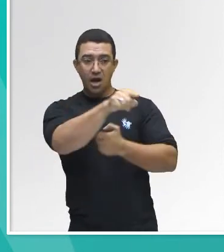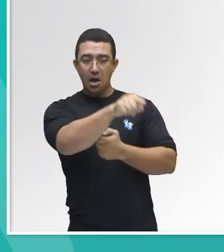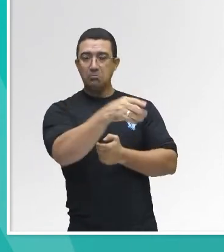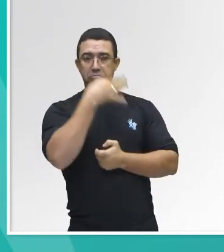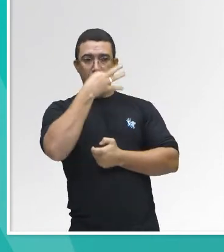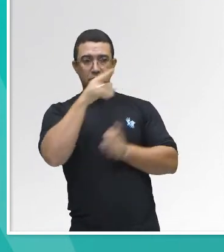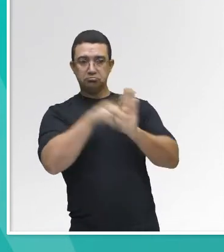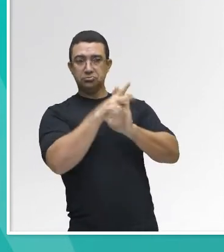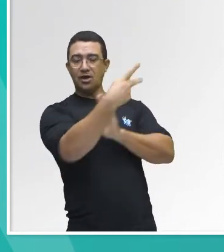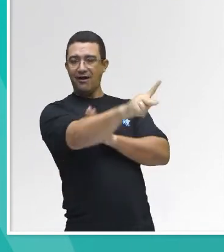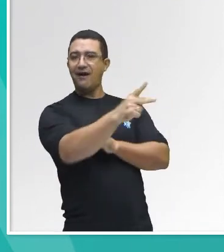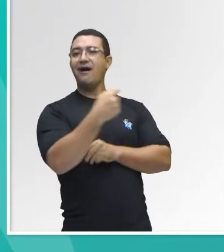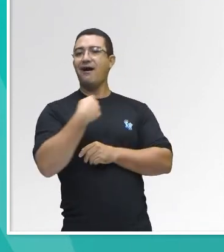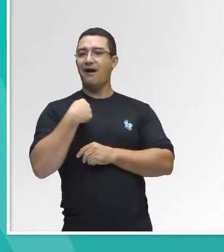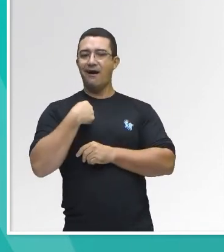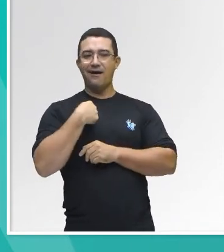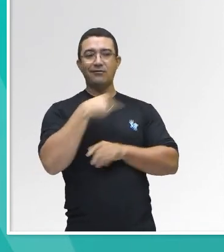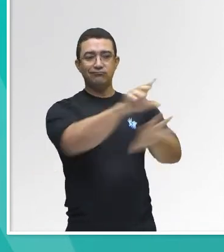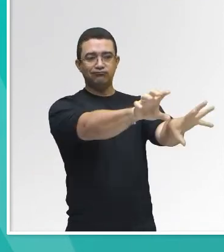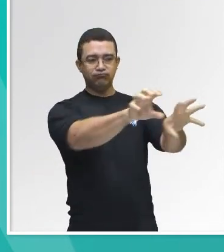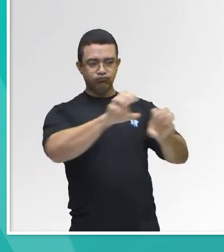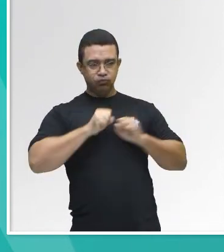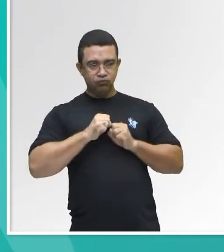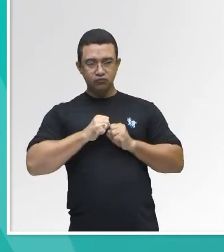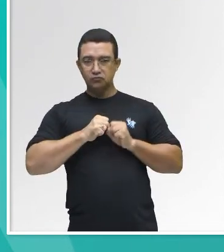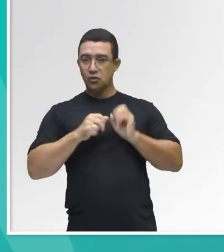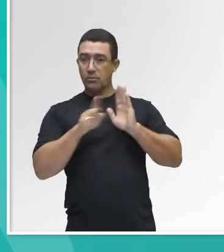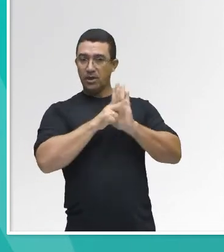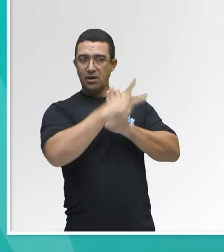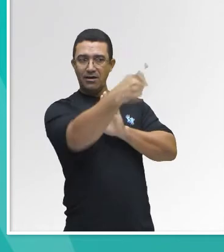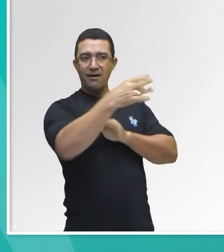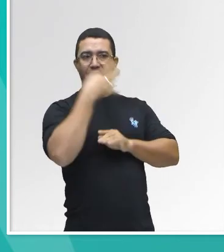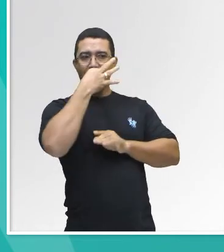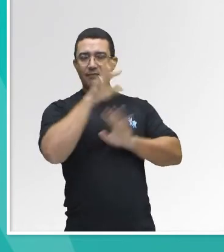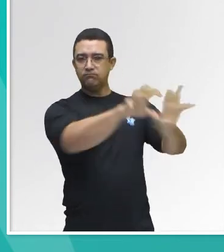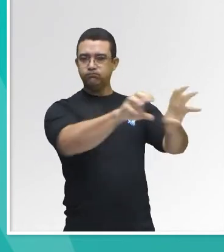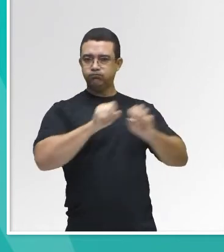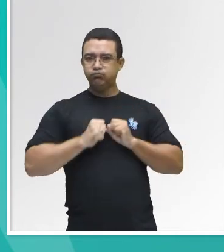E aí eu sustento a minha tese, né?